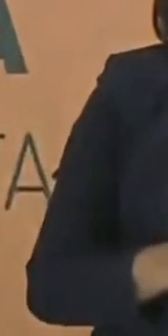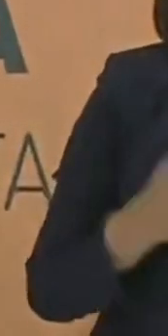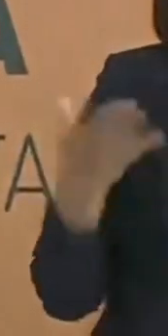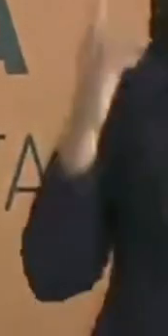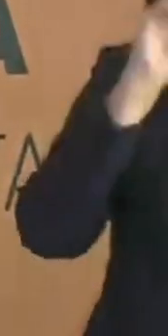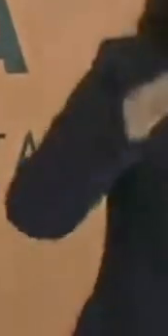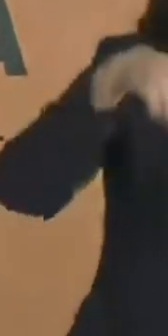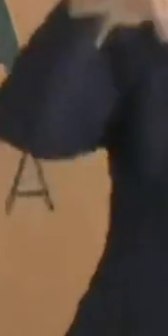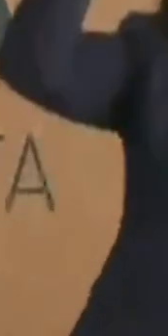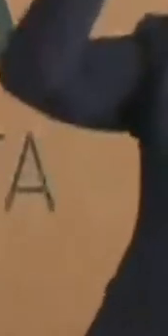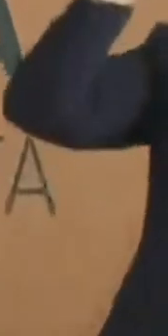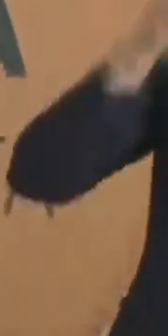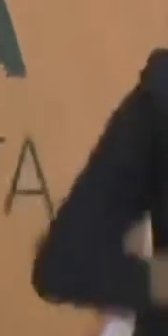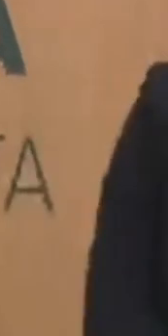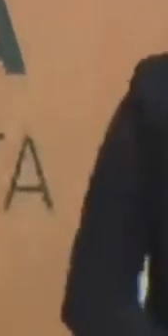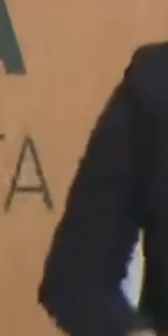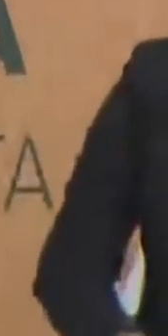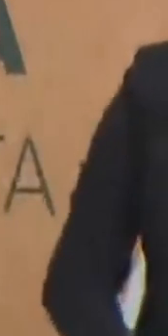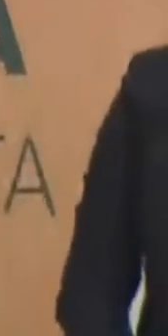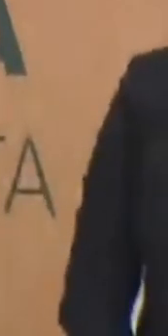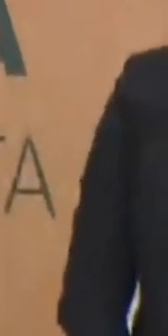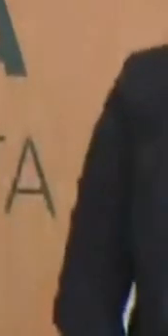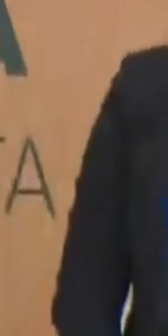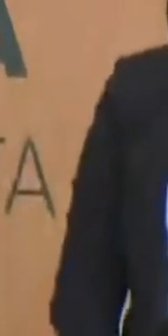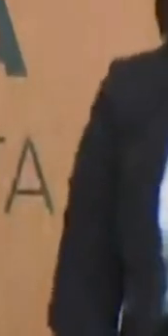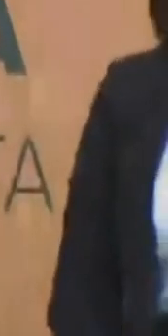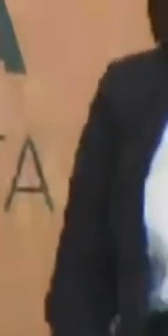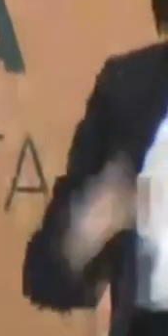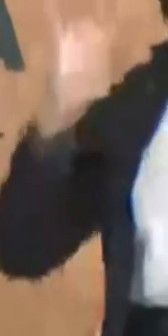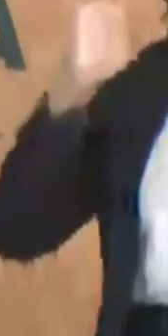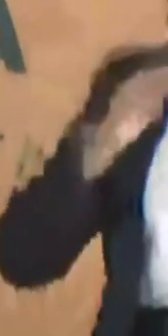Quem é nordestino aqui, levanta o braço.